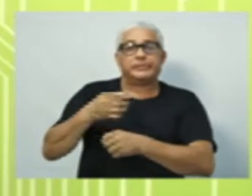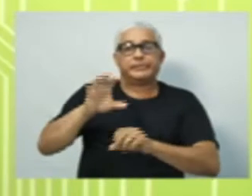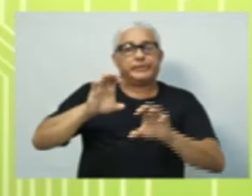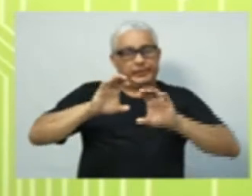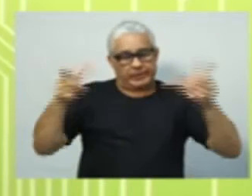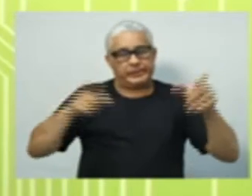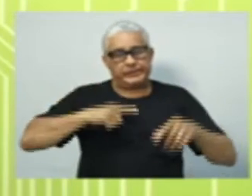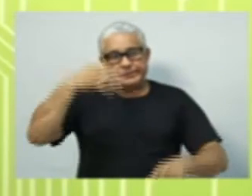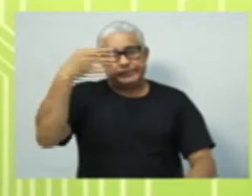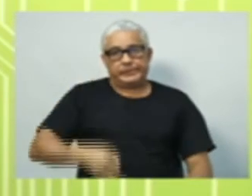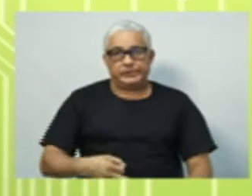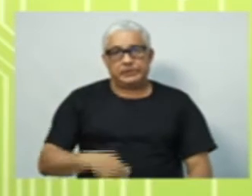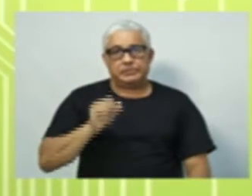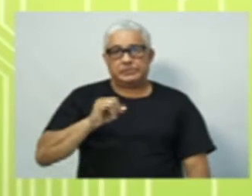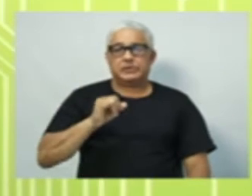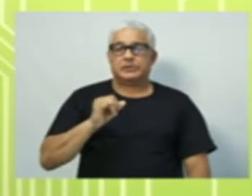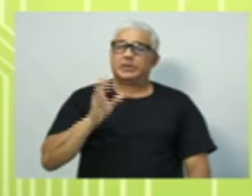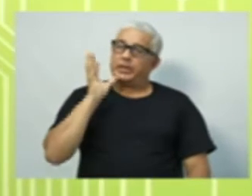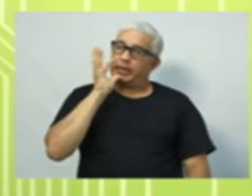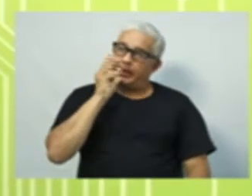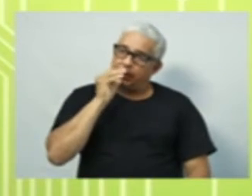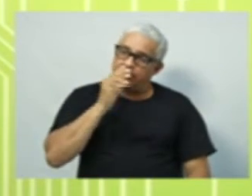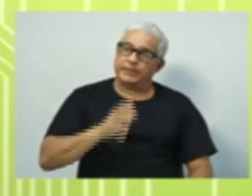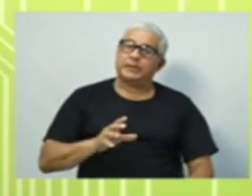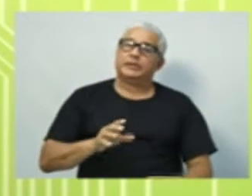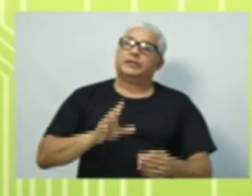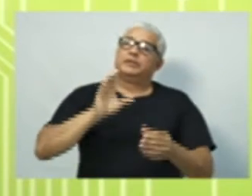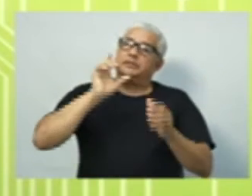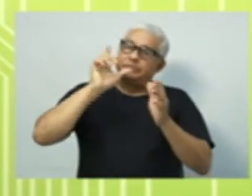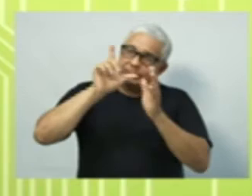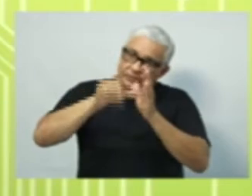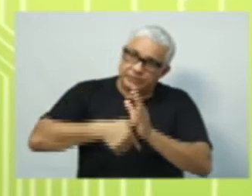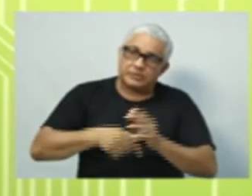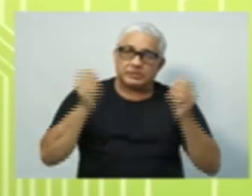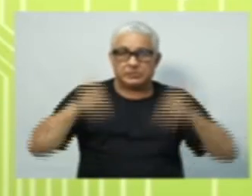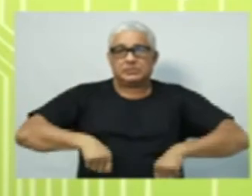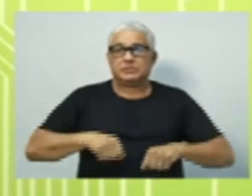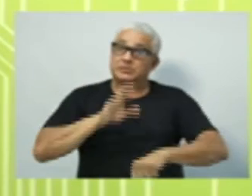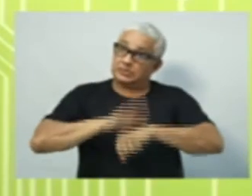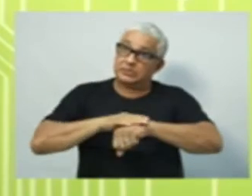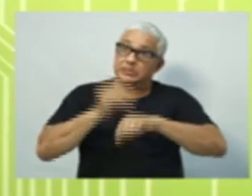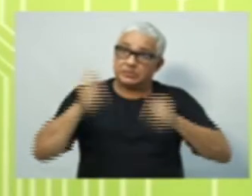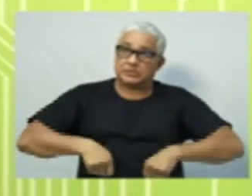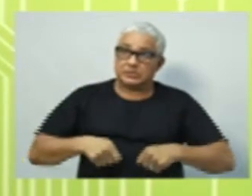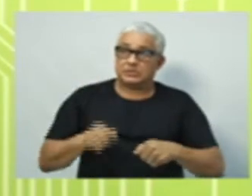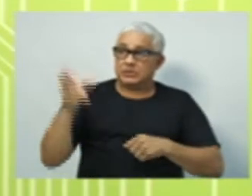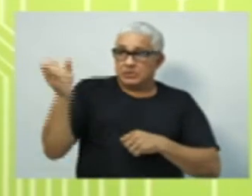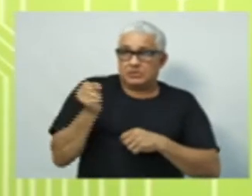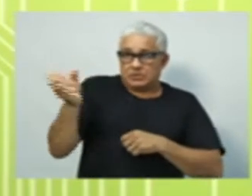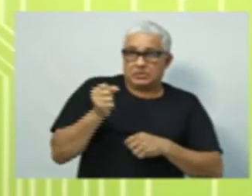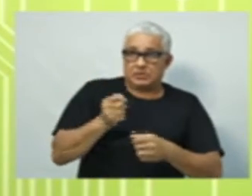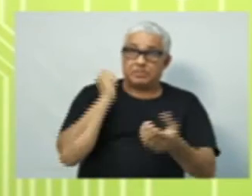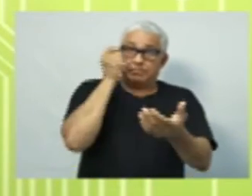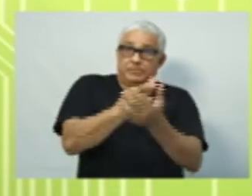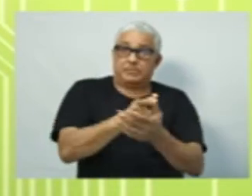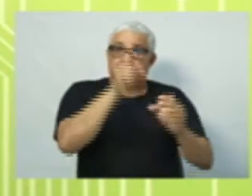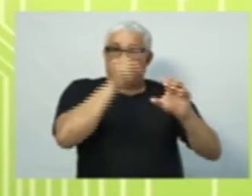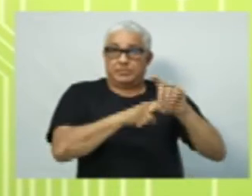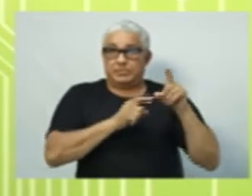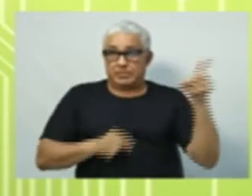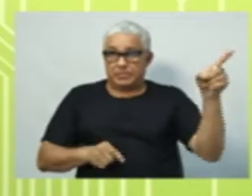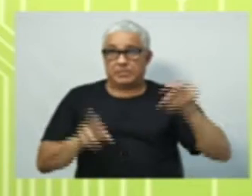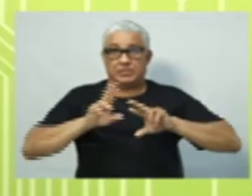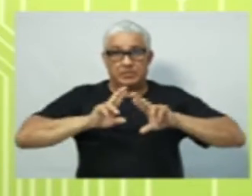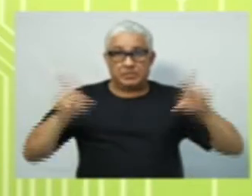quanto mais tarde for vencer essa dívida mais tempo você vai ter pra ganhar dinheiro pra pagar aquela dívida então a